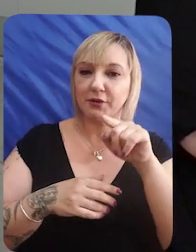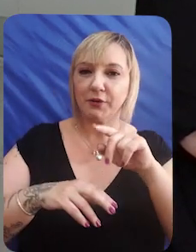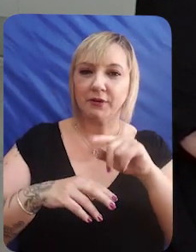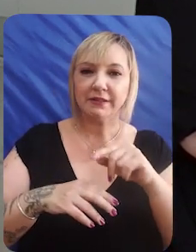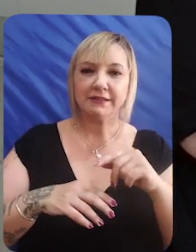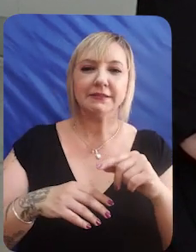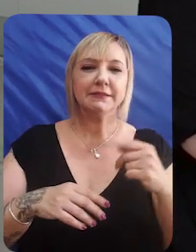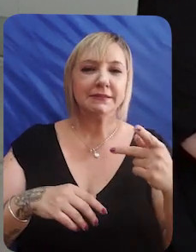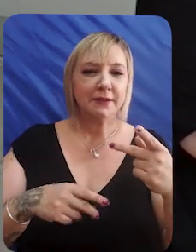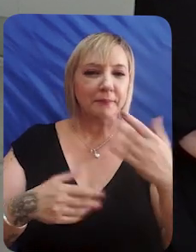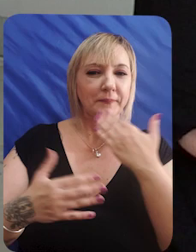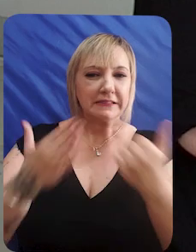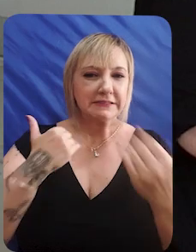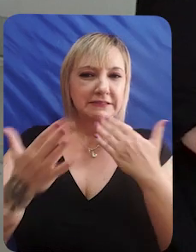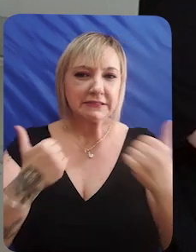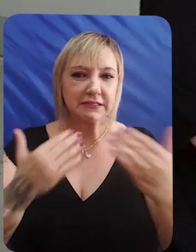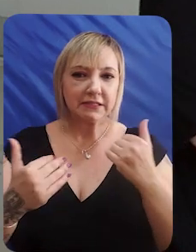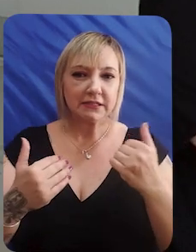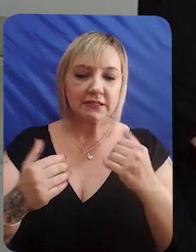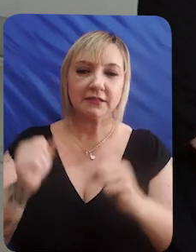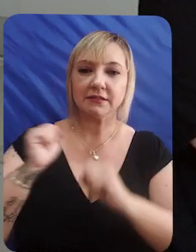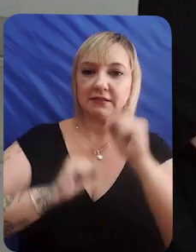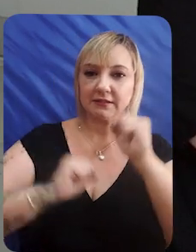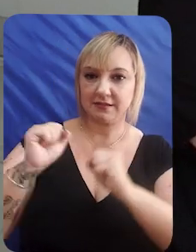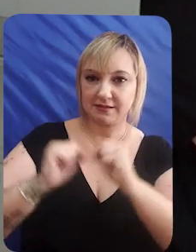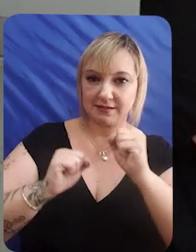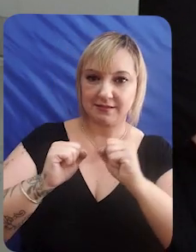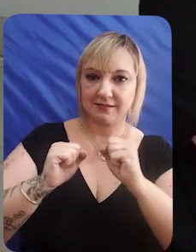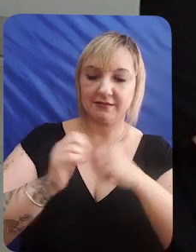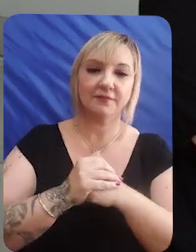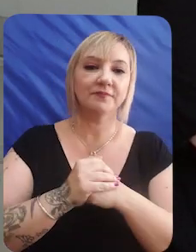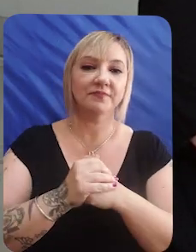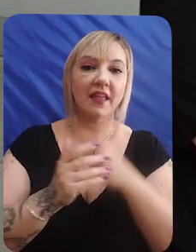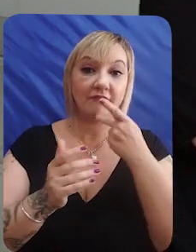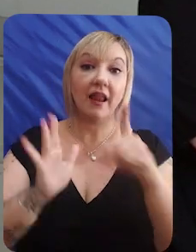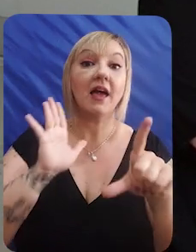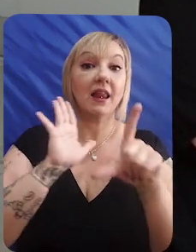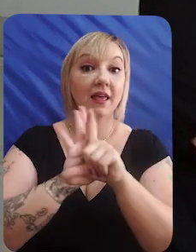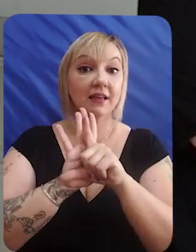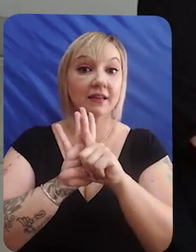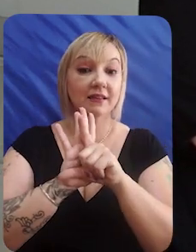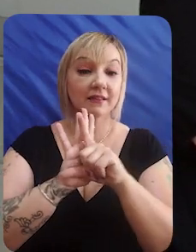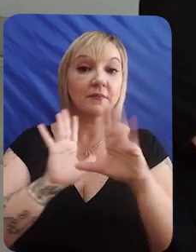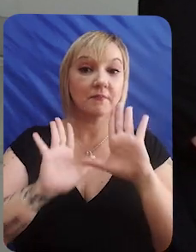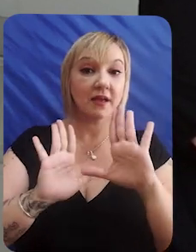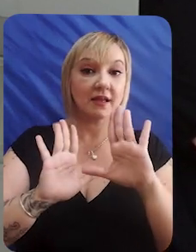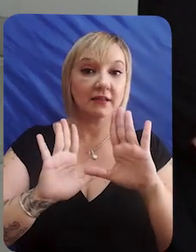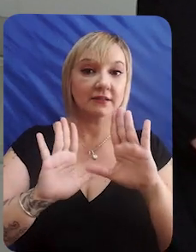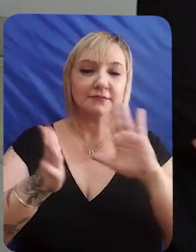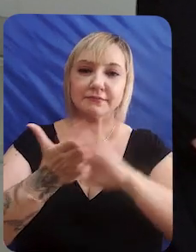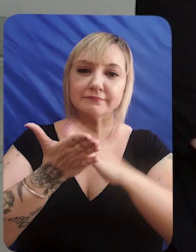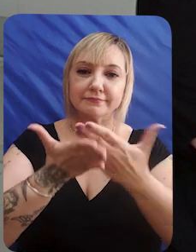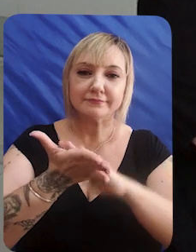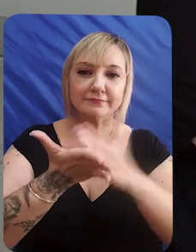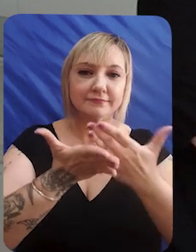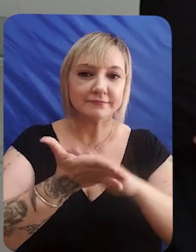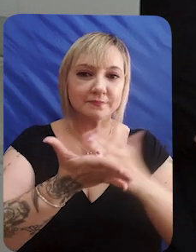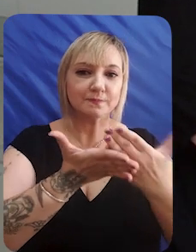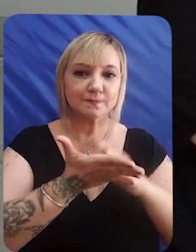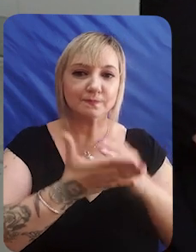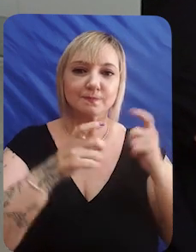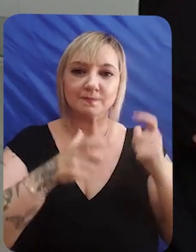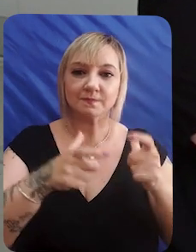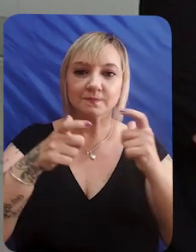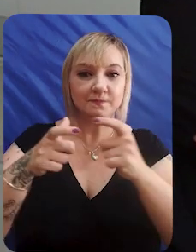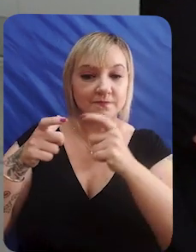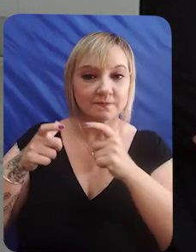está sendo procurada, não sei se muitas, a gente nunca ouviu falar que era lei, mas você tem feito, está sendo intérprete